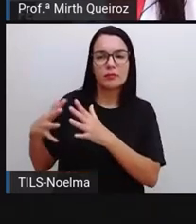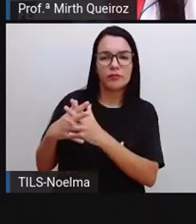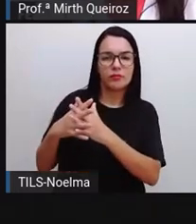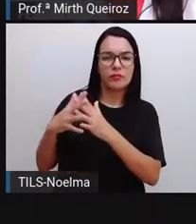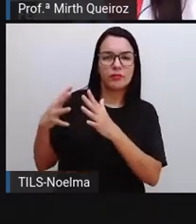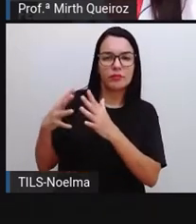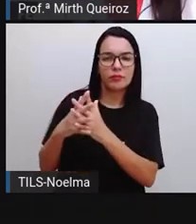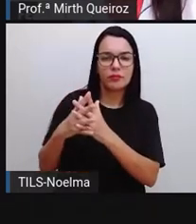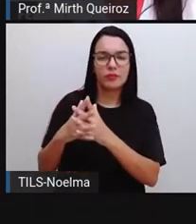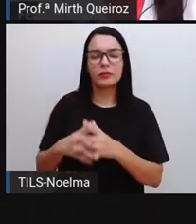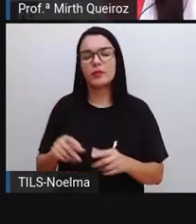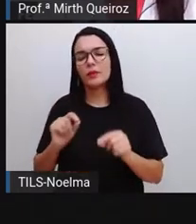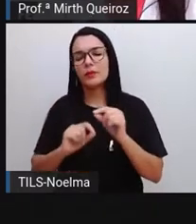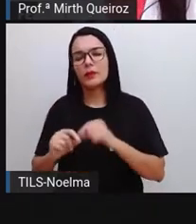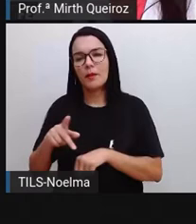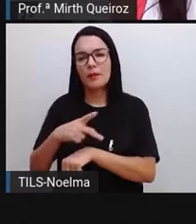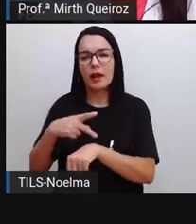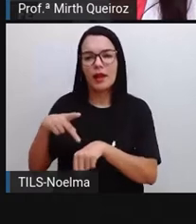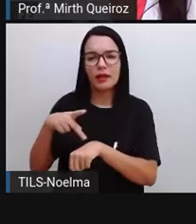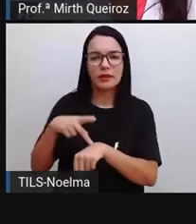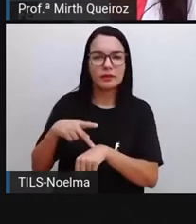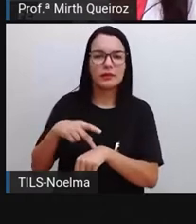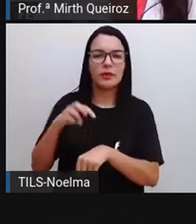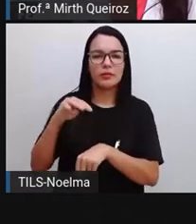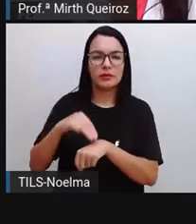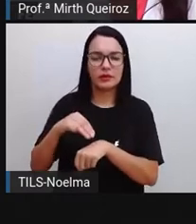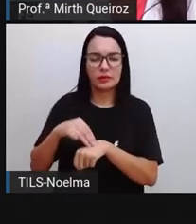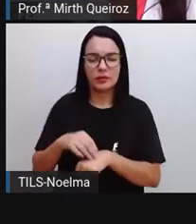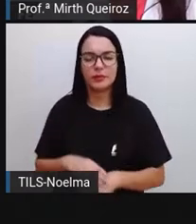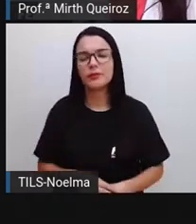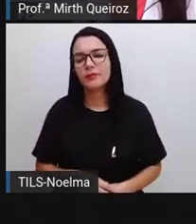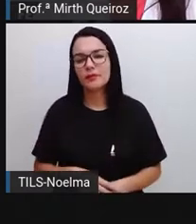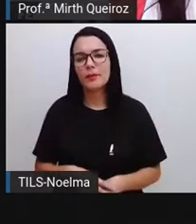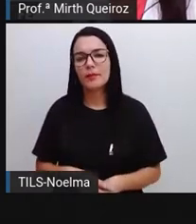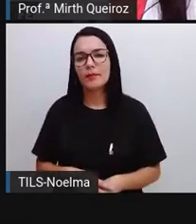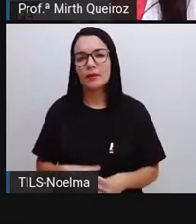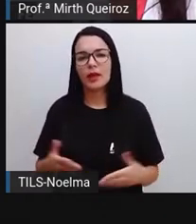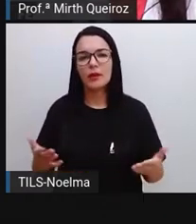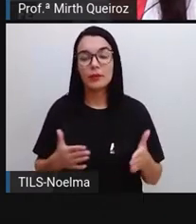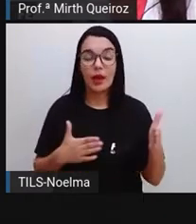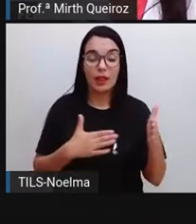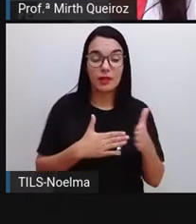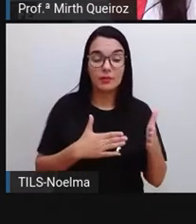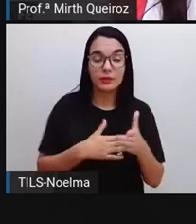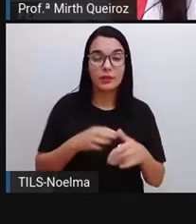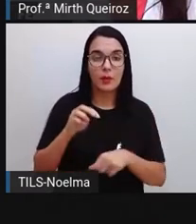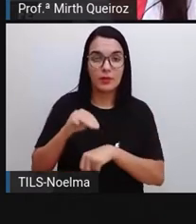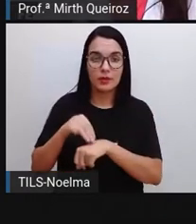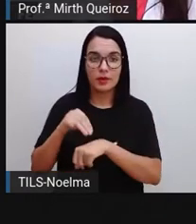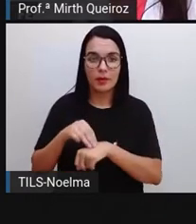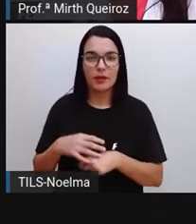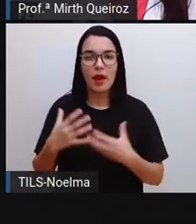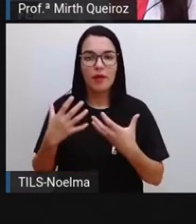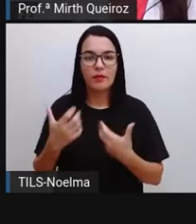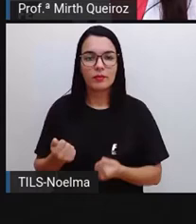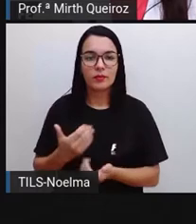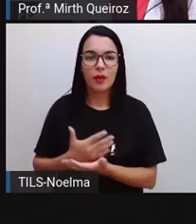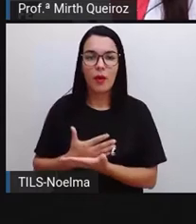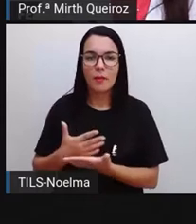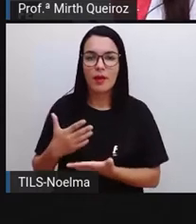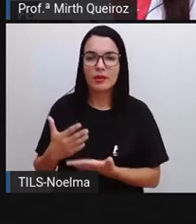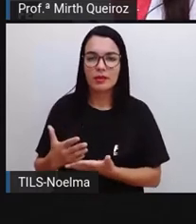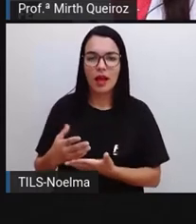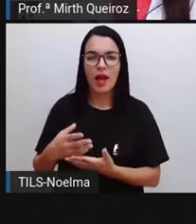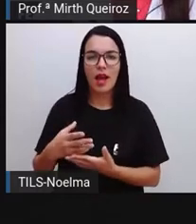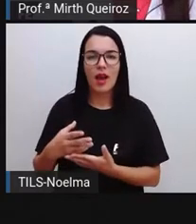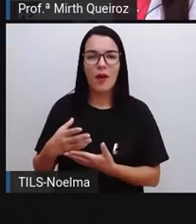países, municípios, certo? Mas o nosso foco mesmo é sobre os limites municipais. E para a gente começar,